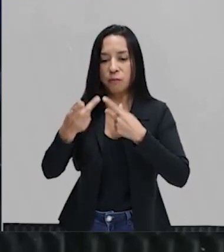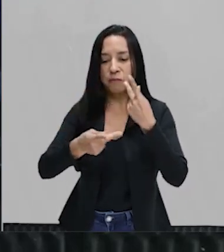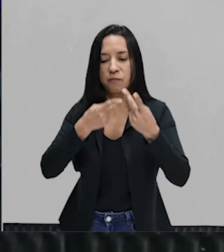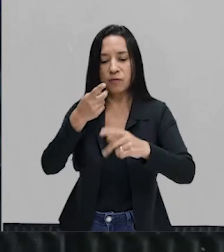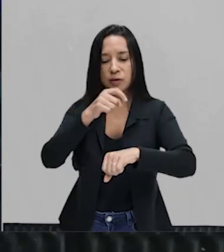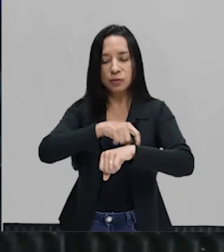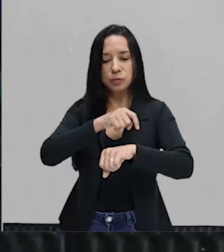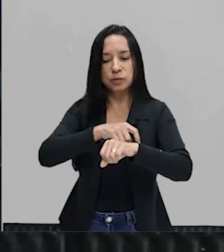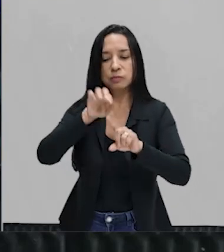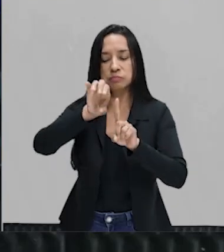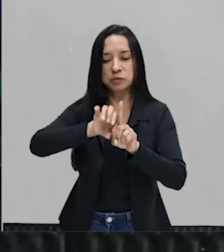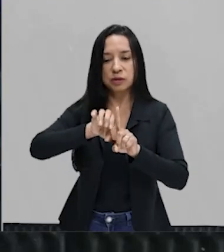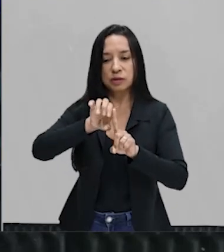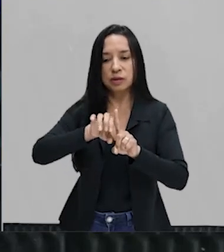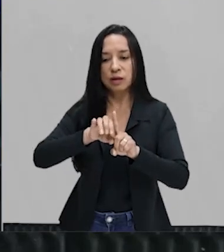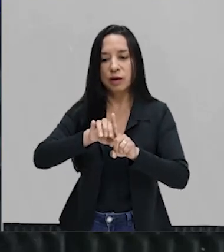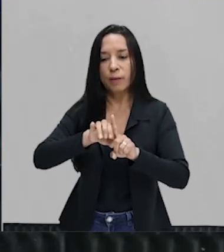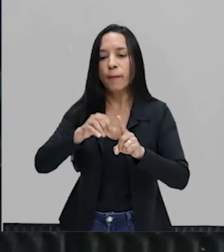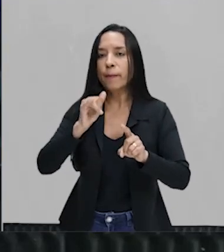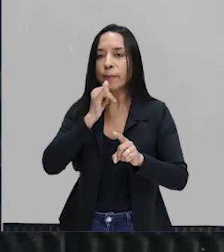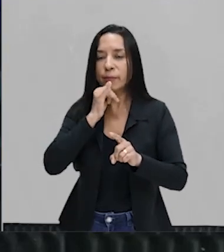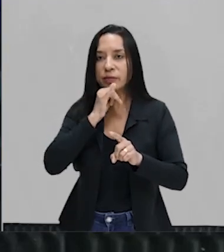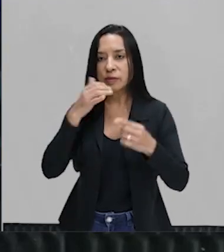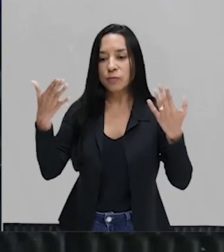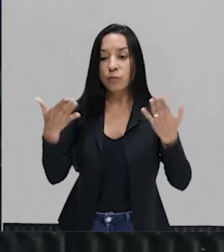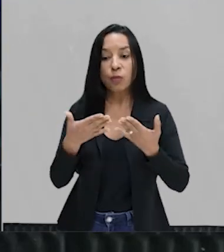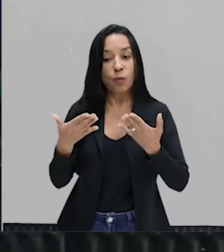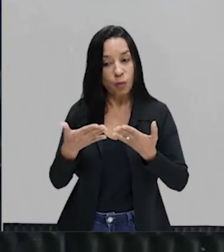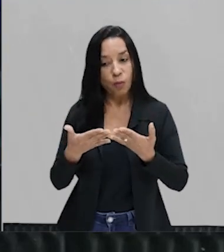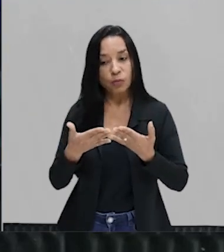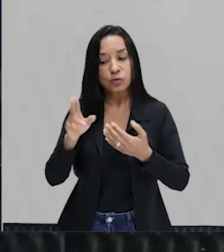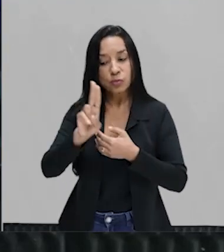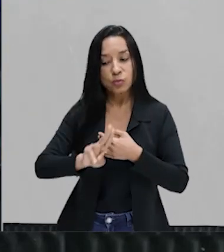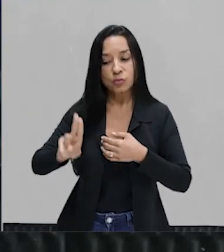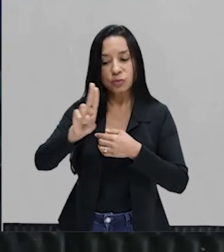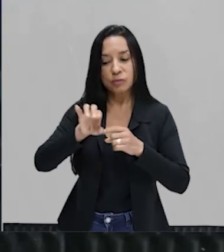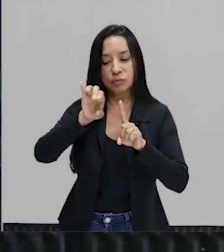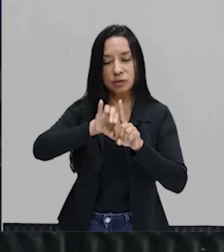calendários. Como, por exemplo, o atual calendário que nós vivemos no Brasil,